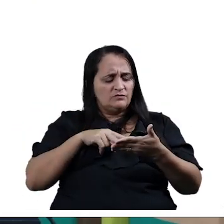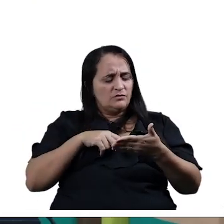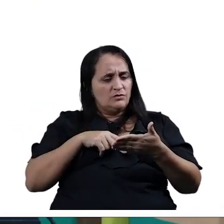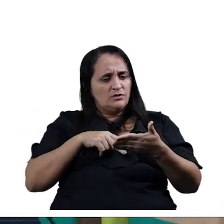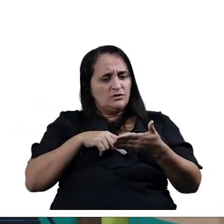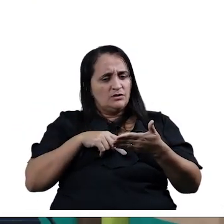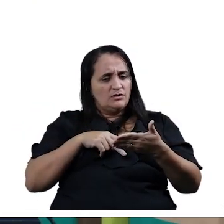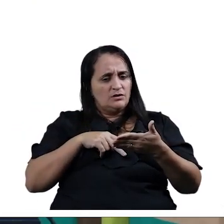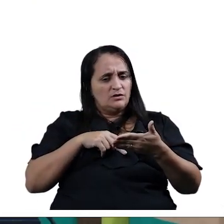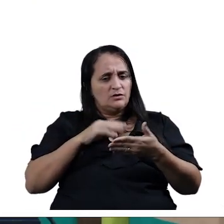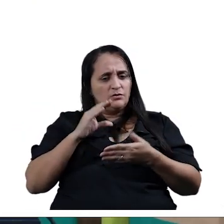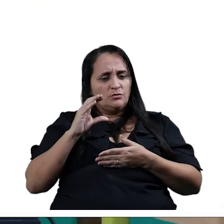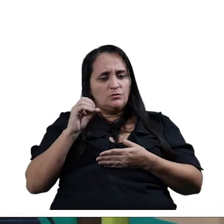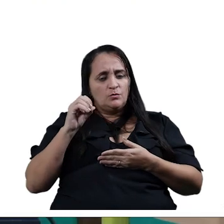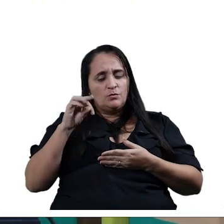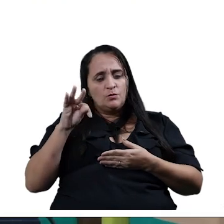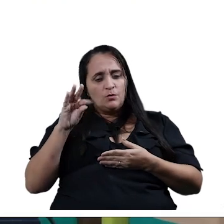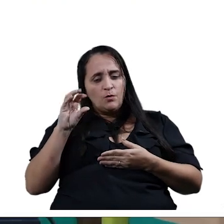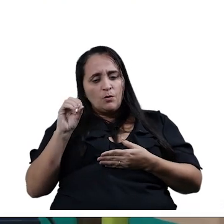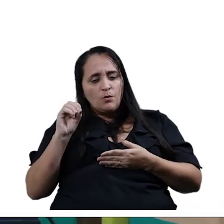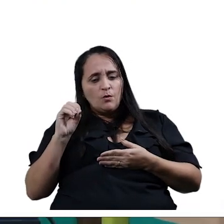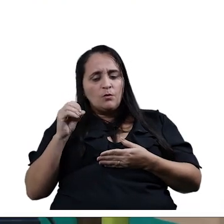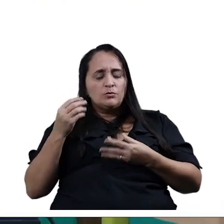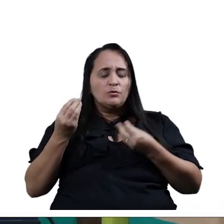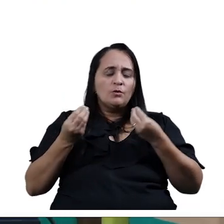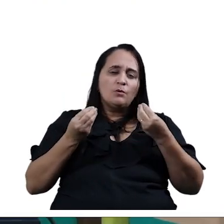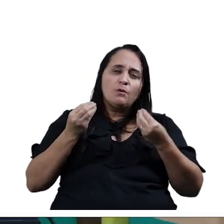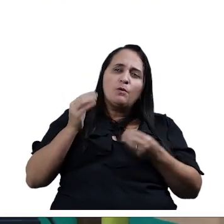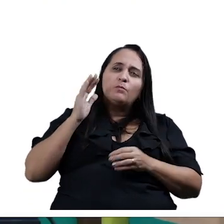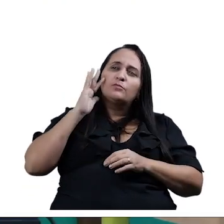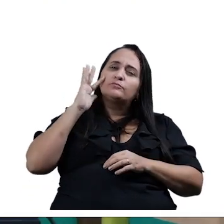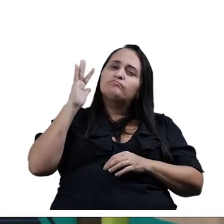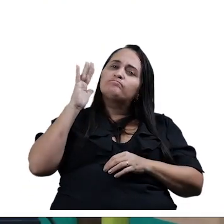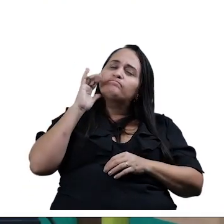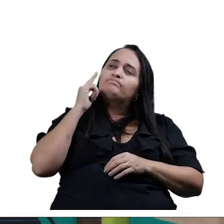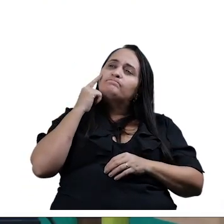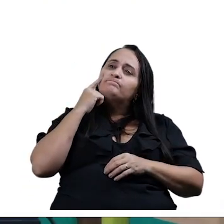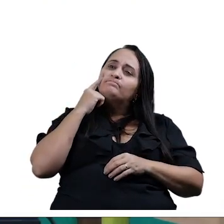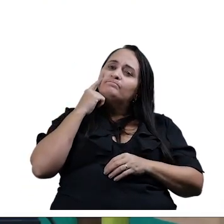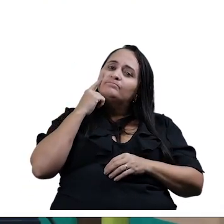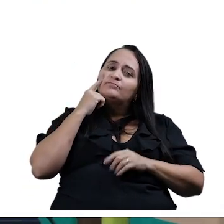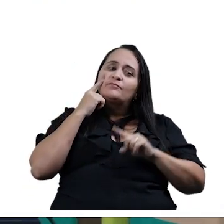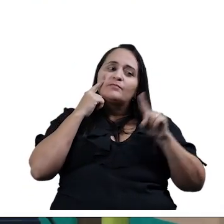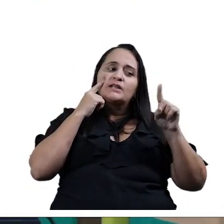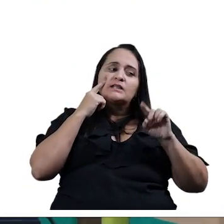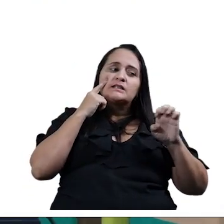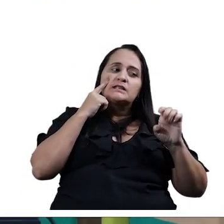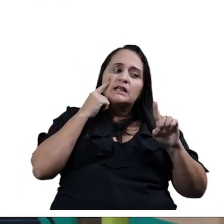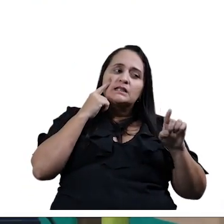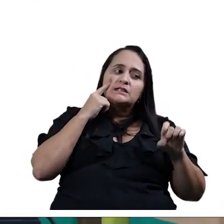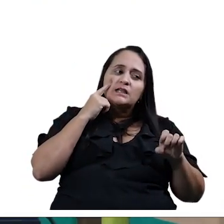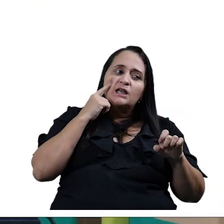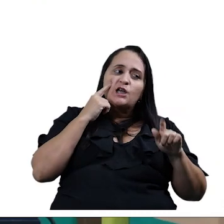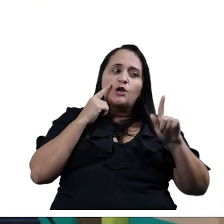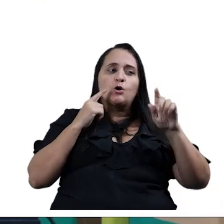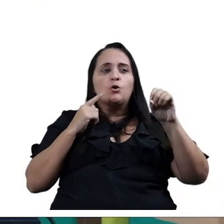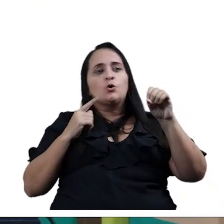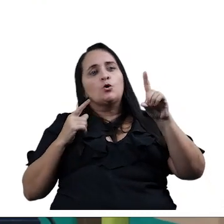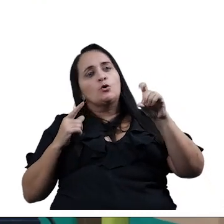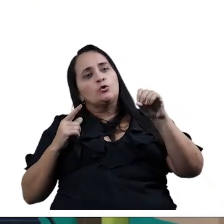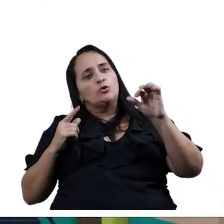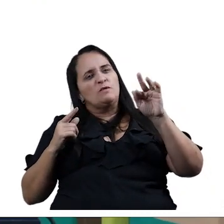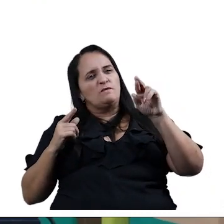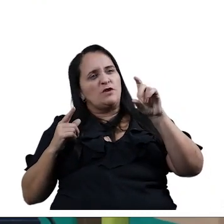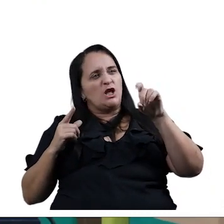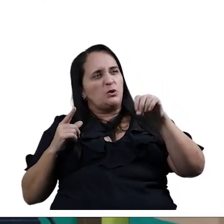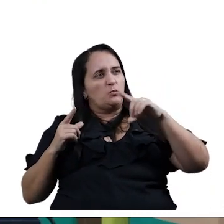ler, principalmente um conto, leia dessa maneira, vai imaginando como é Cecília, como é Zezé, como é Godofredo.